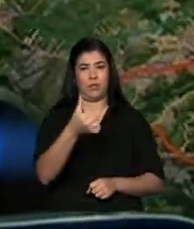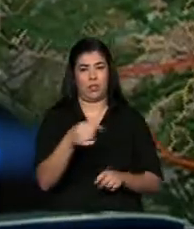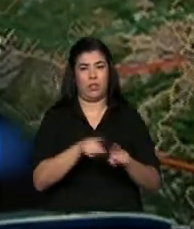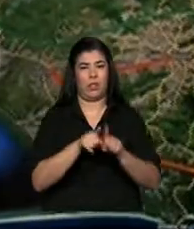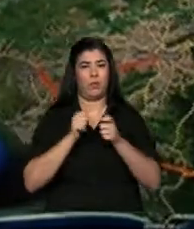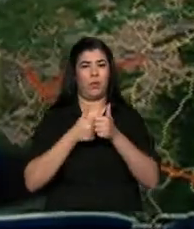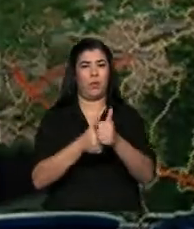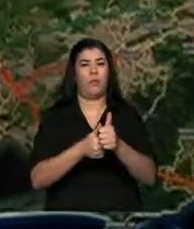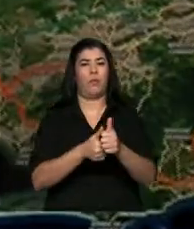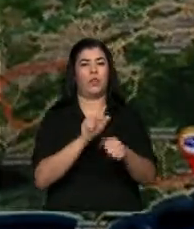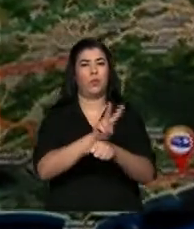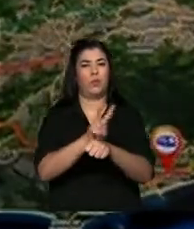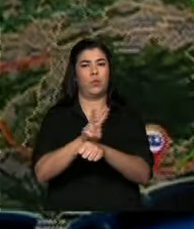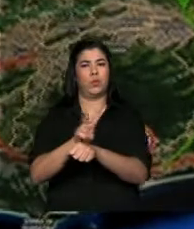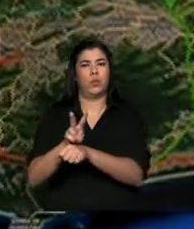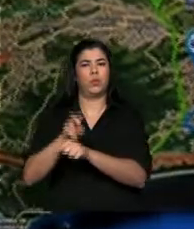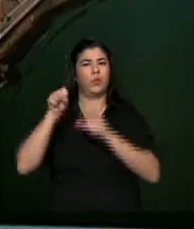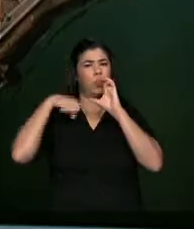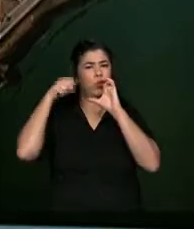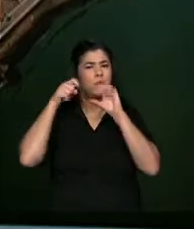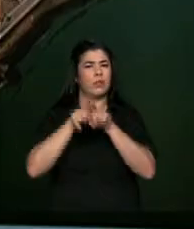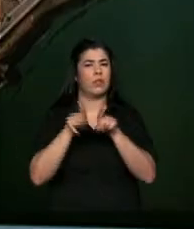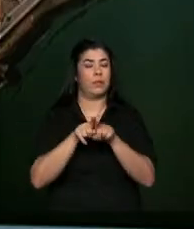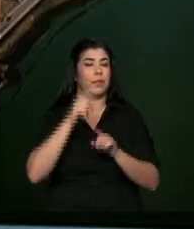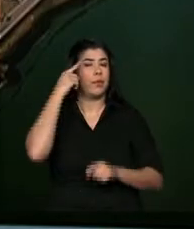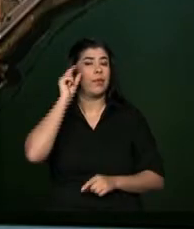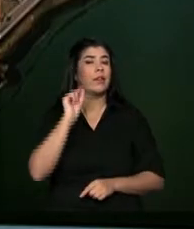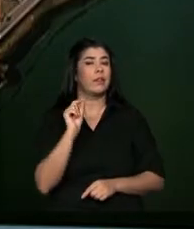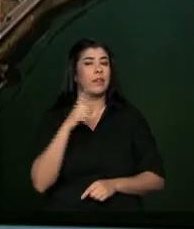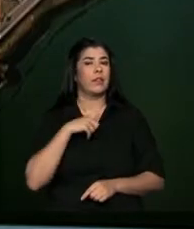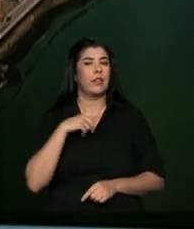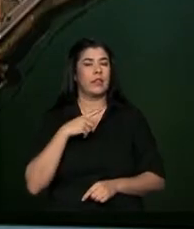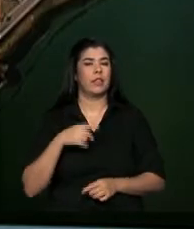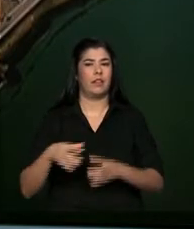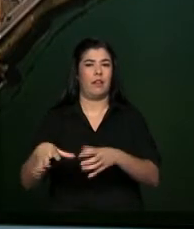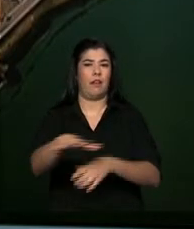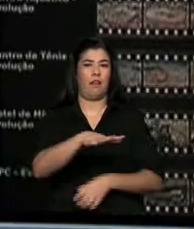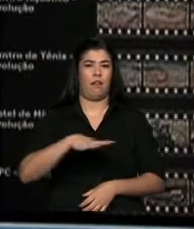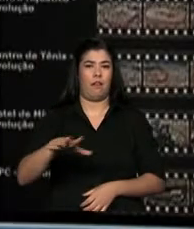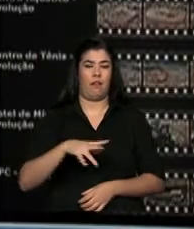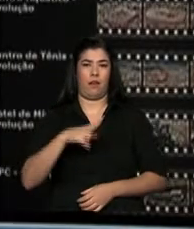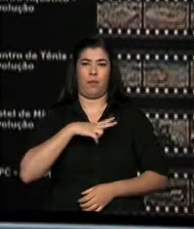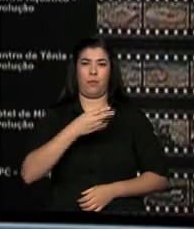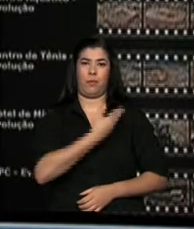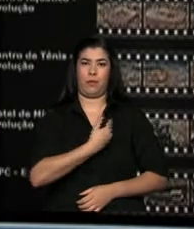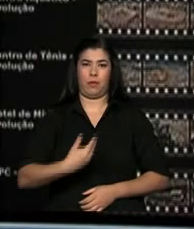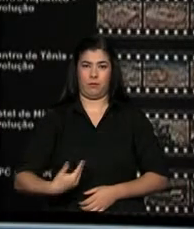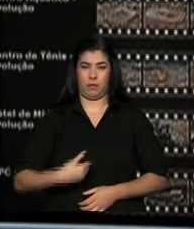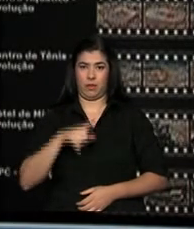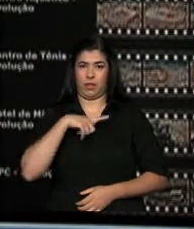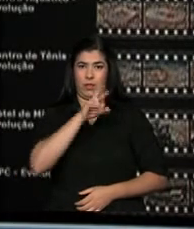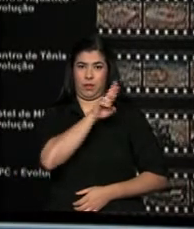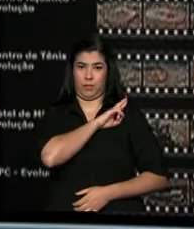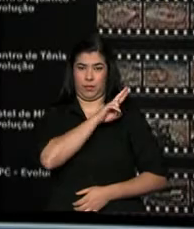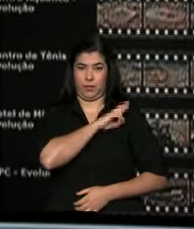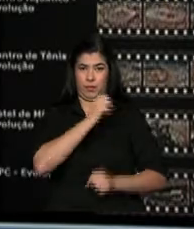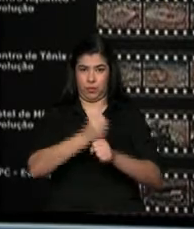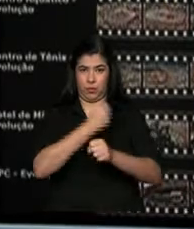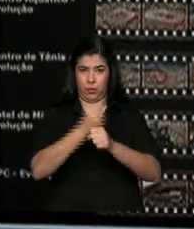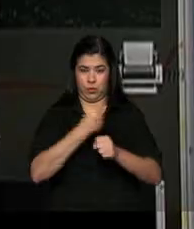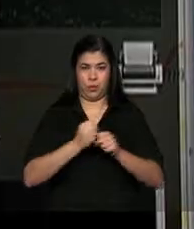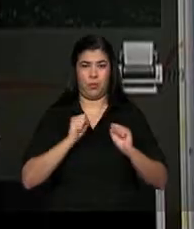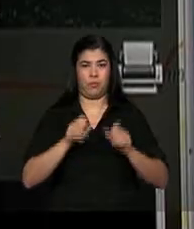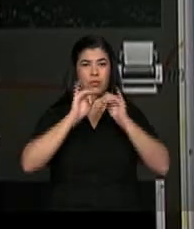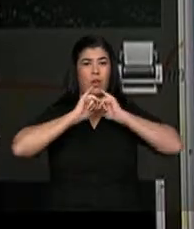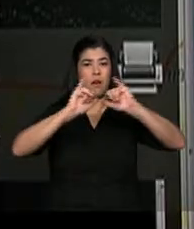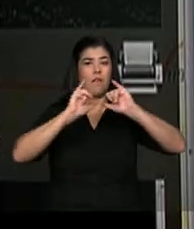acompanhados por um sistema de videomonitoramento. A ideia é que os entes públicos e privados responsáveis pelas obras possam ser